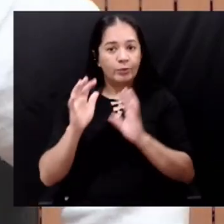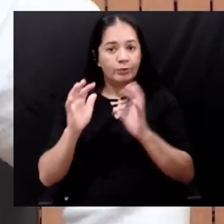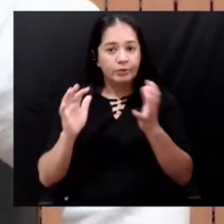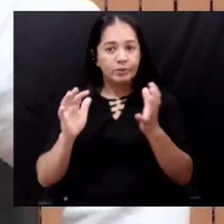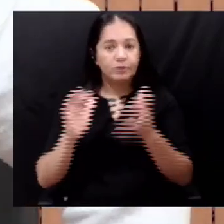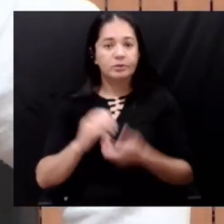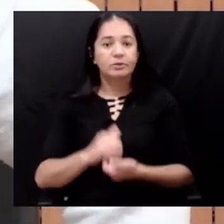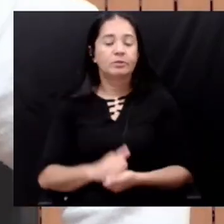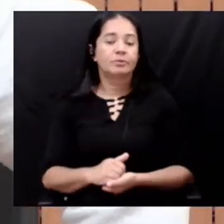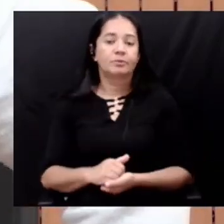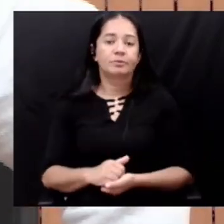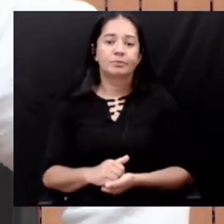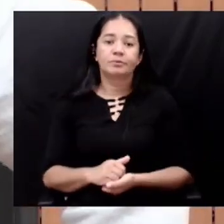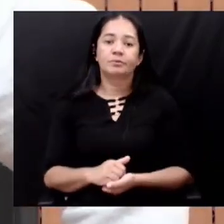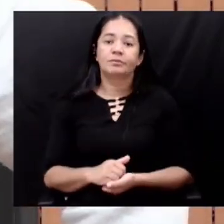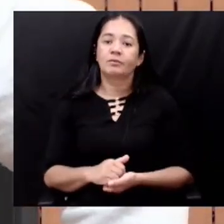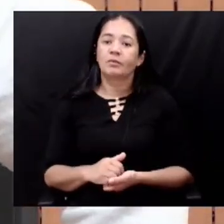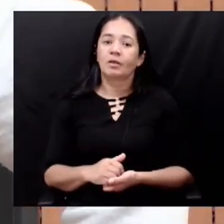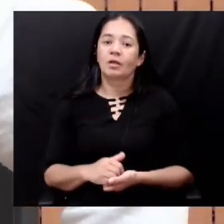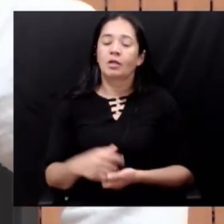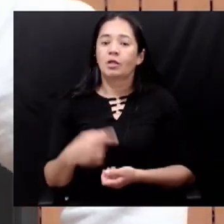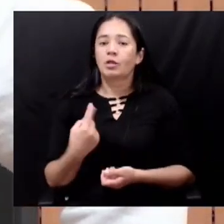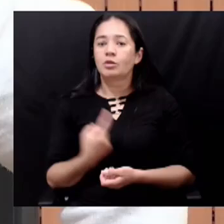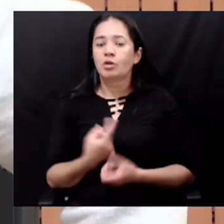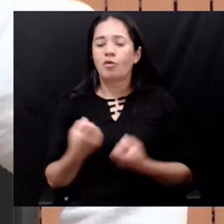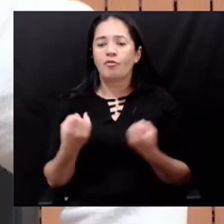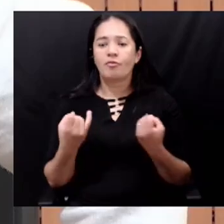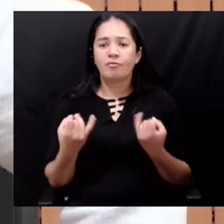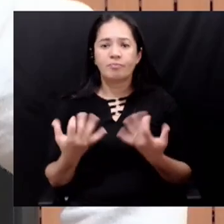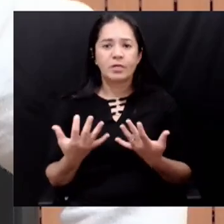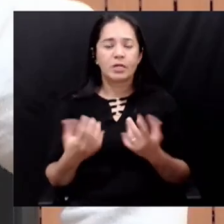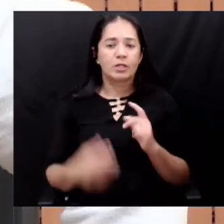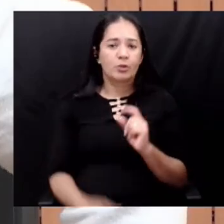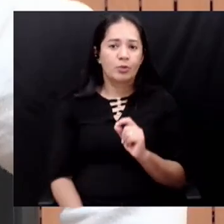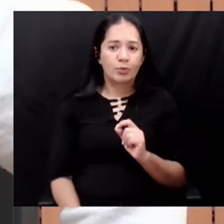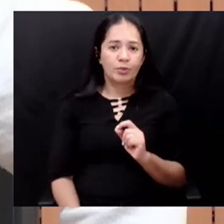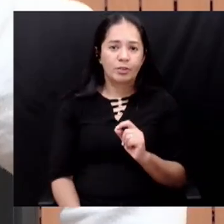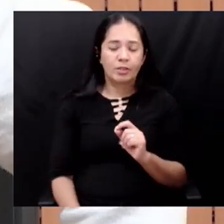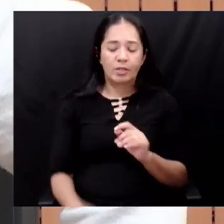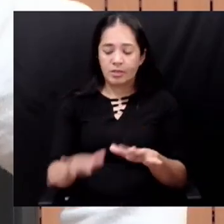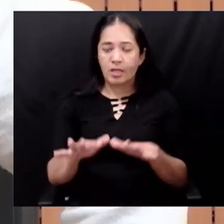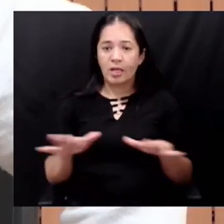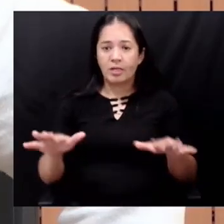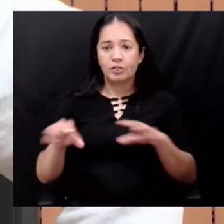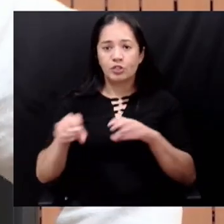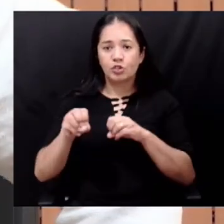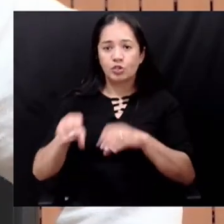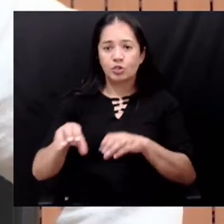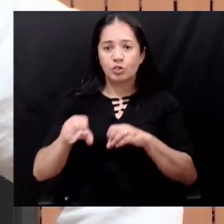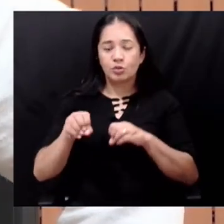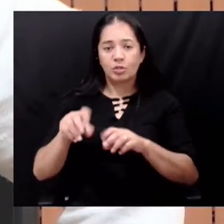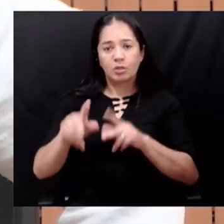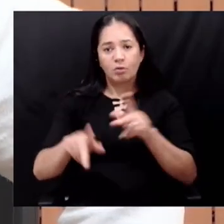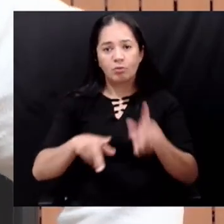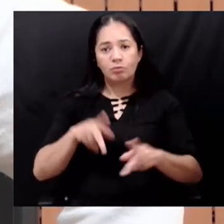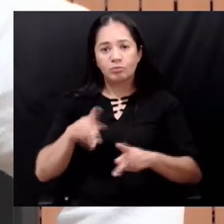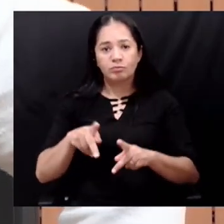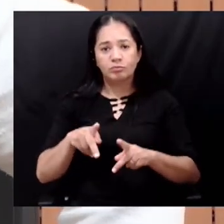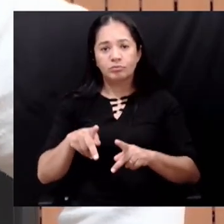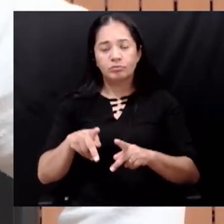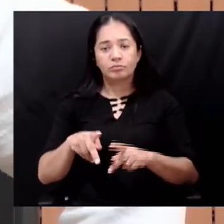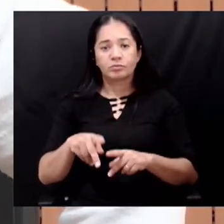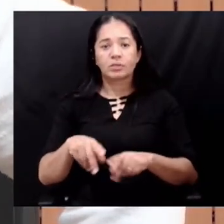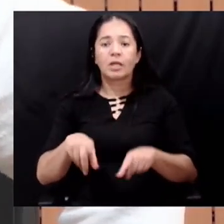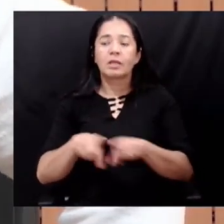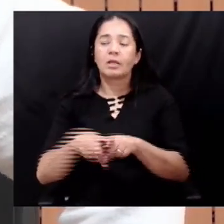Agora, o que nós estamos falando do ponto de vista de educação popular e de alocação de recursos é